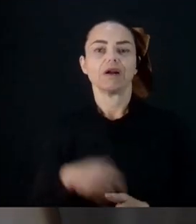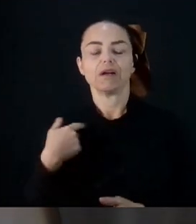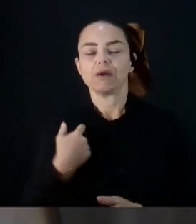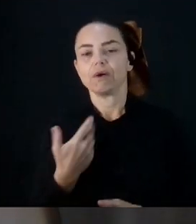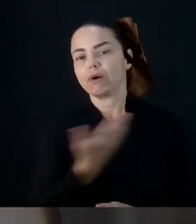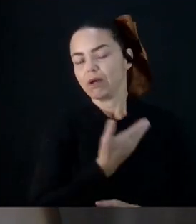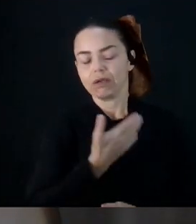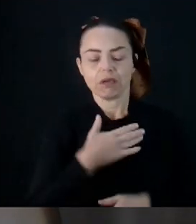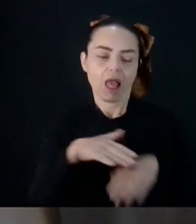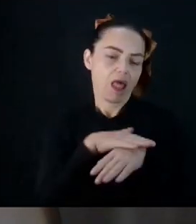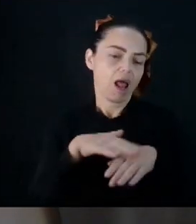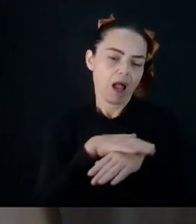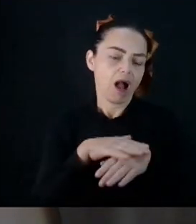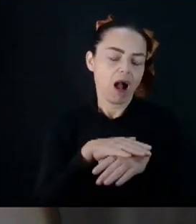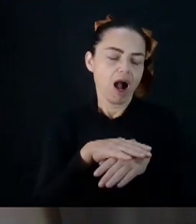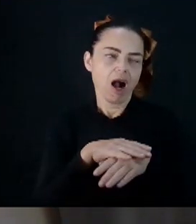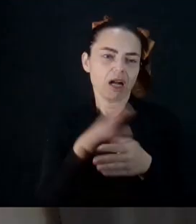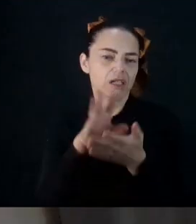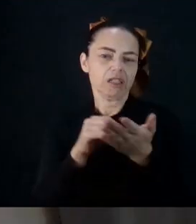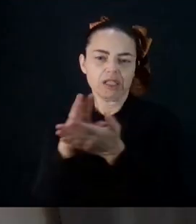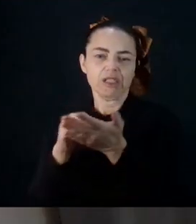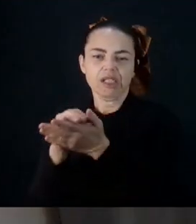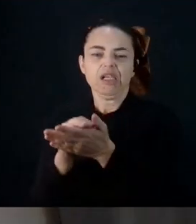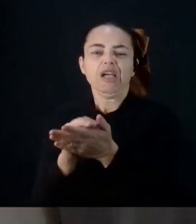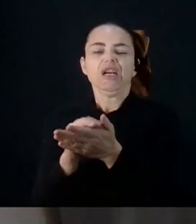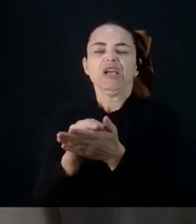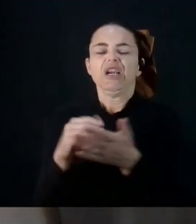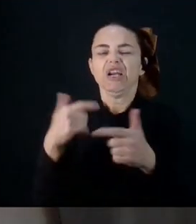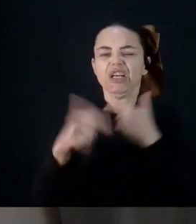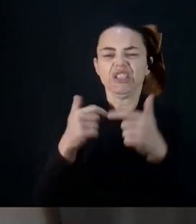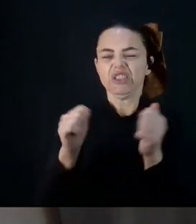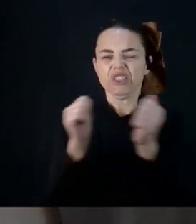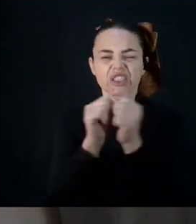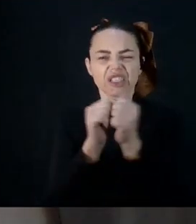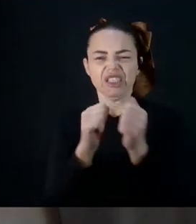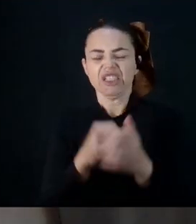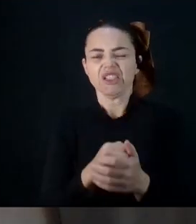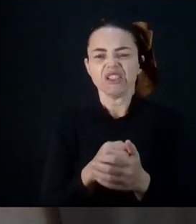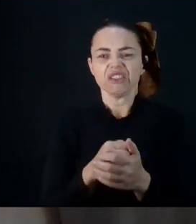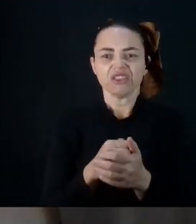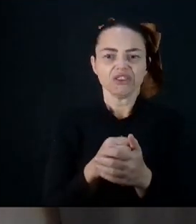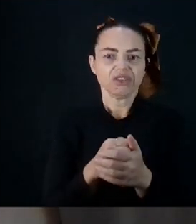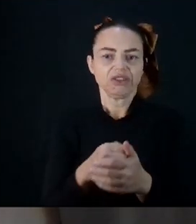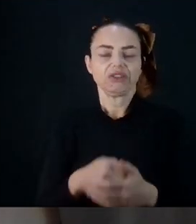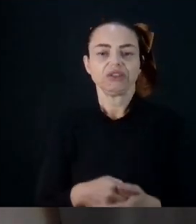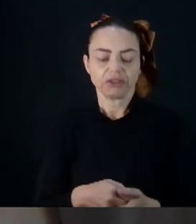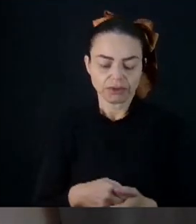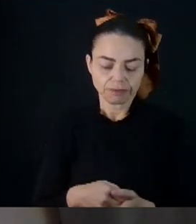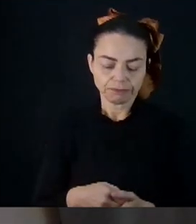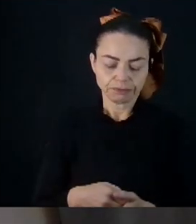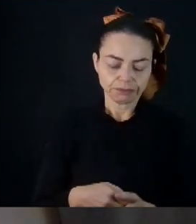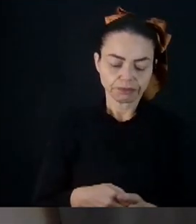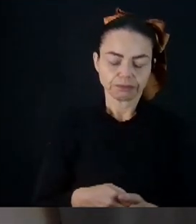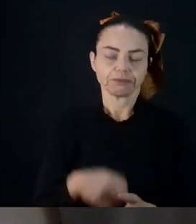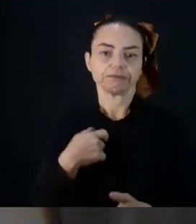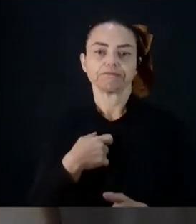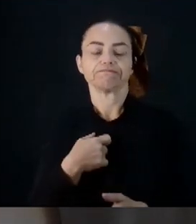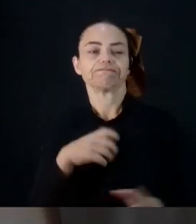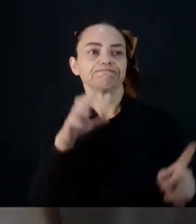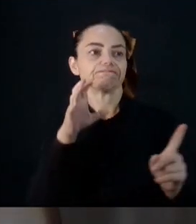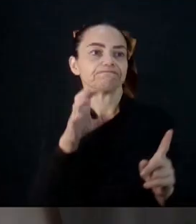vai, né, ficar junto, não vai fazer o trabalho junto. Então, assim, isso